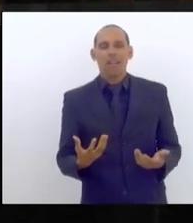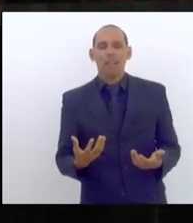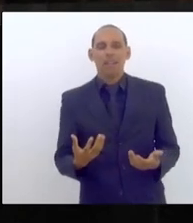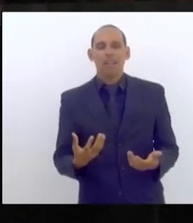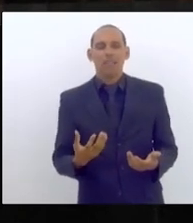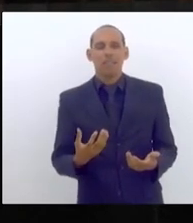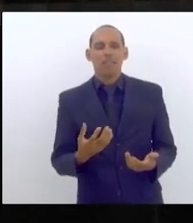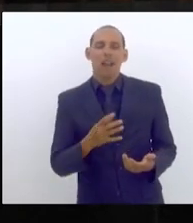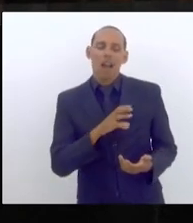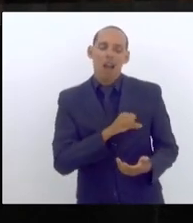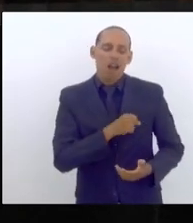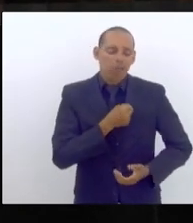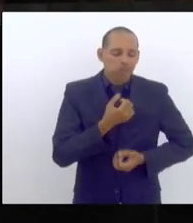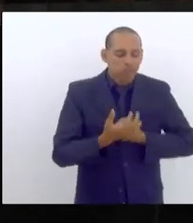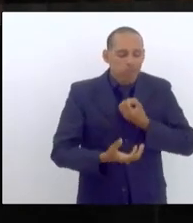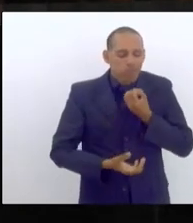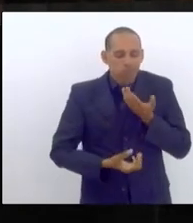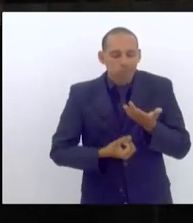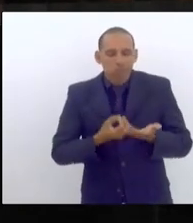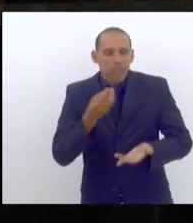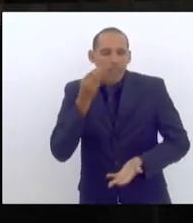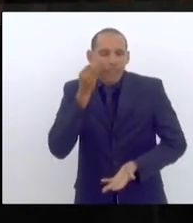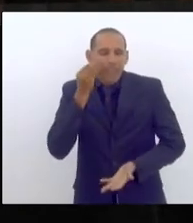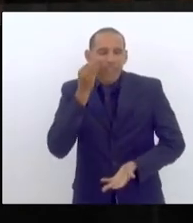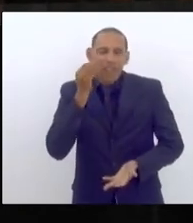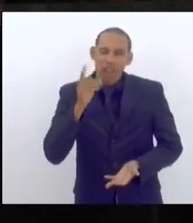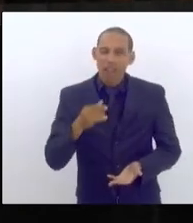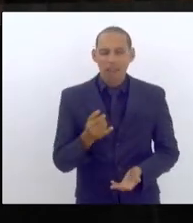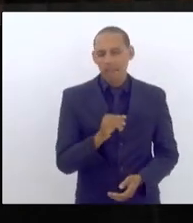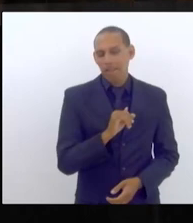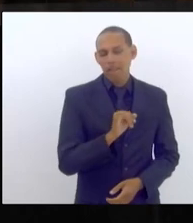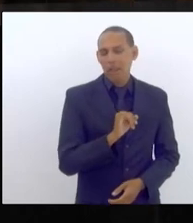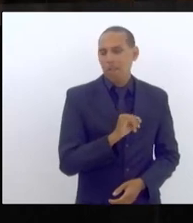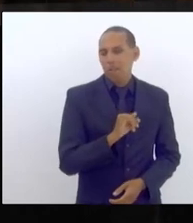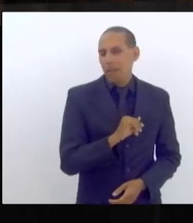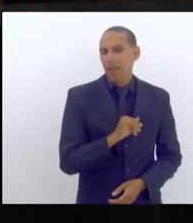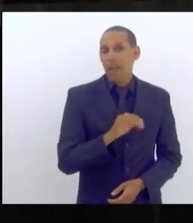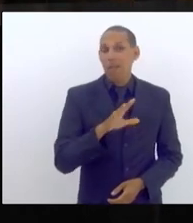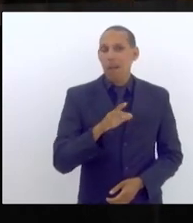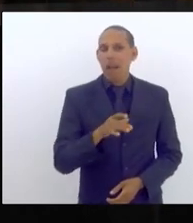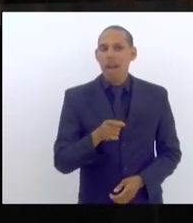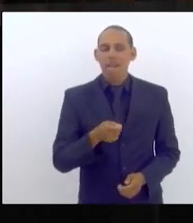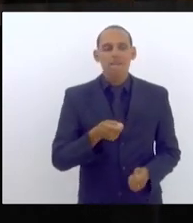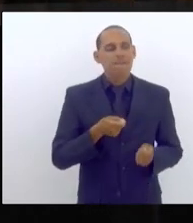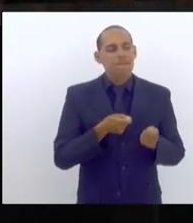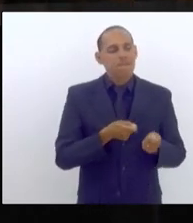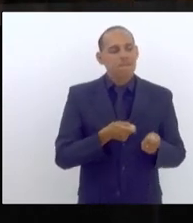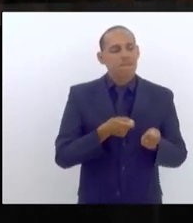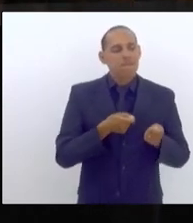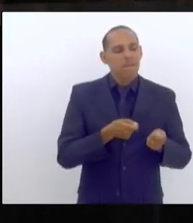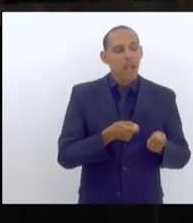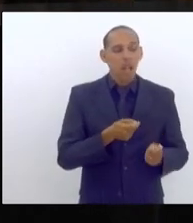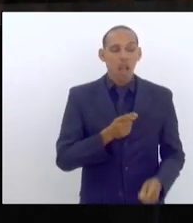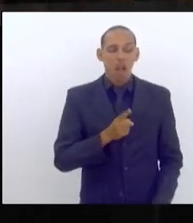românticos, poéticos, é uma paquera. Agora, a chantagem sexual patronal é você usar, é o chamado